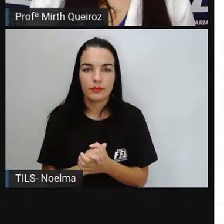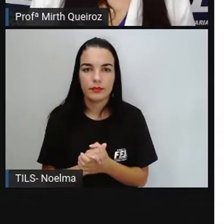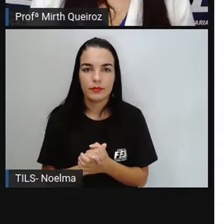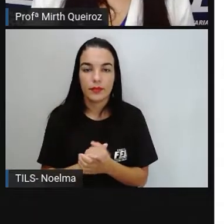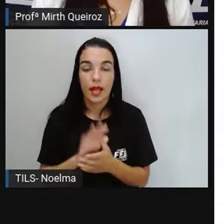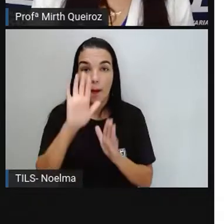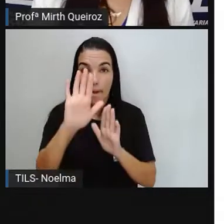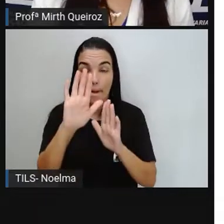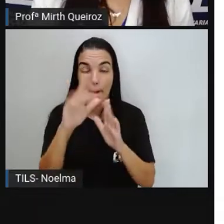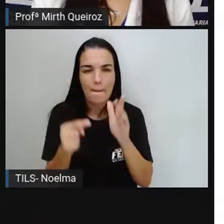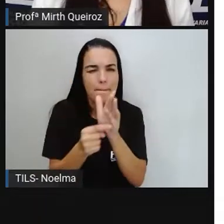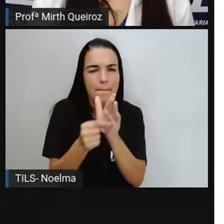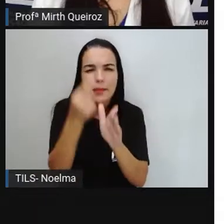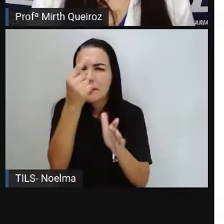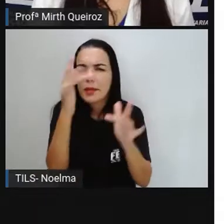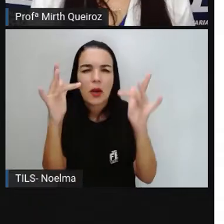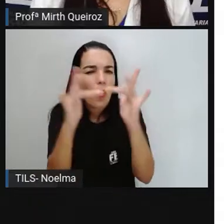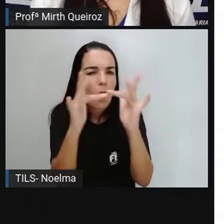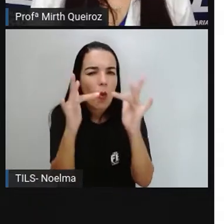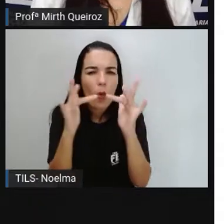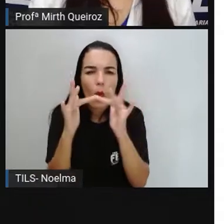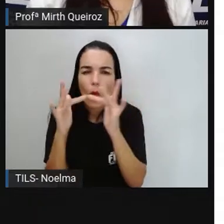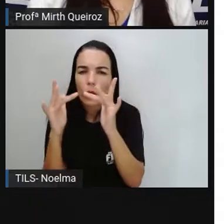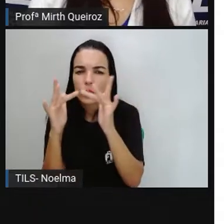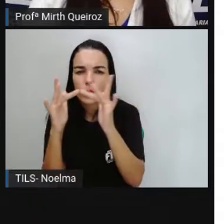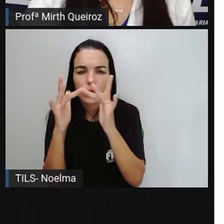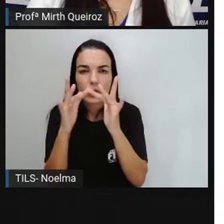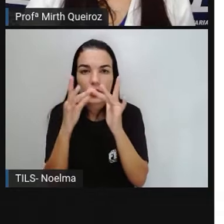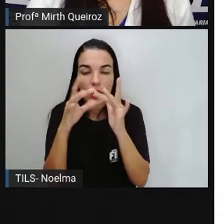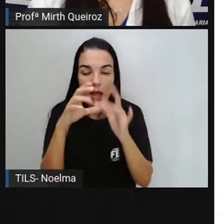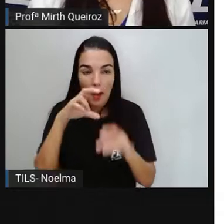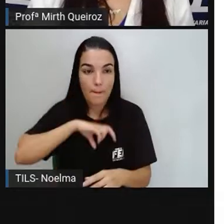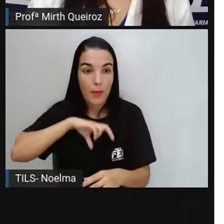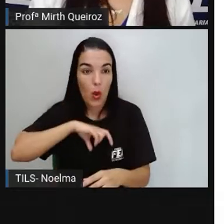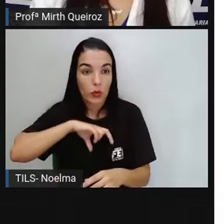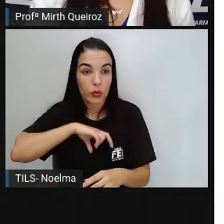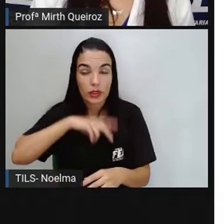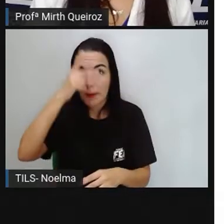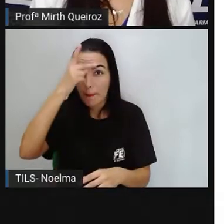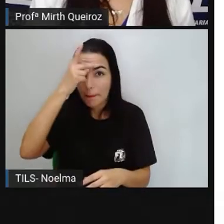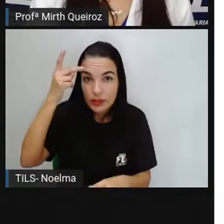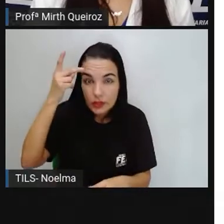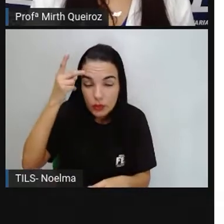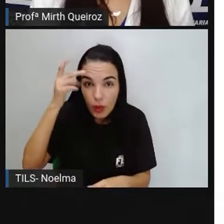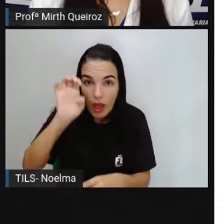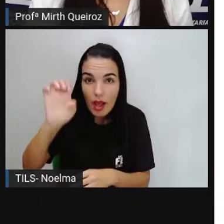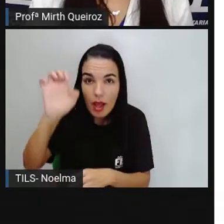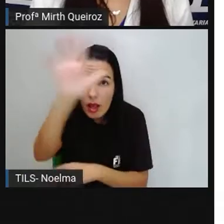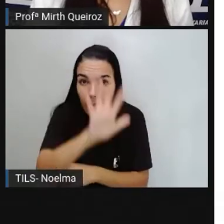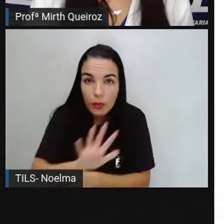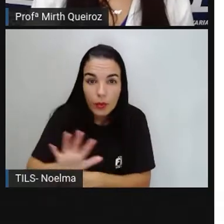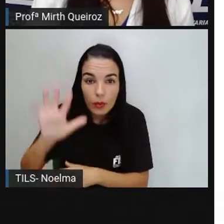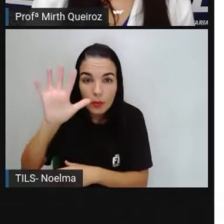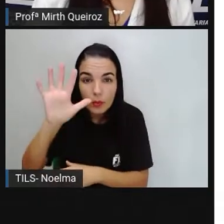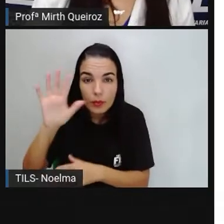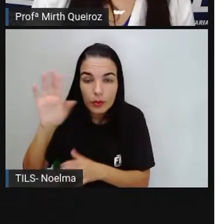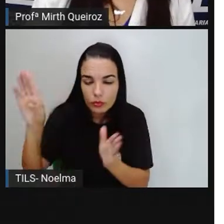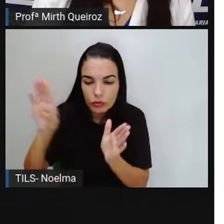O primeiro contato que os portugueses tiveram com esses povos indígenas foi lá